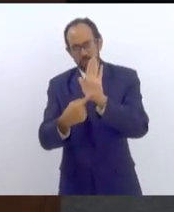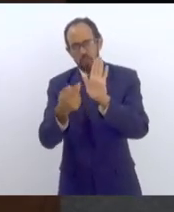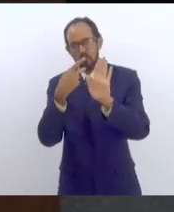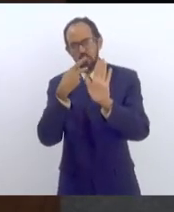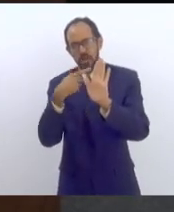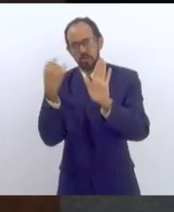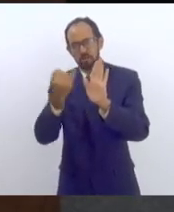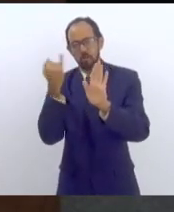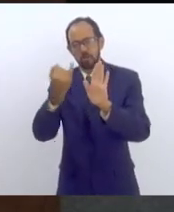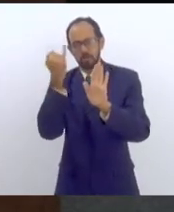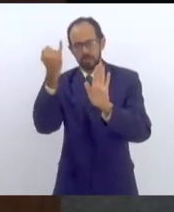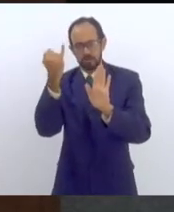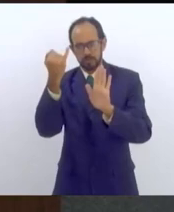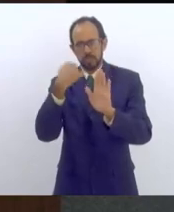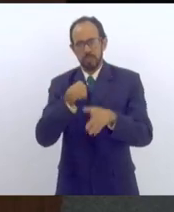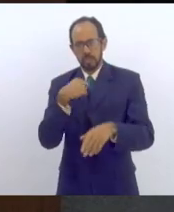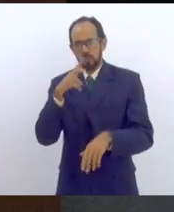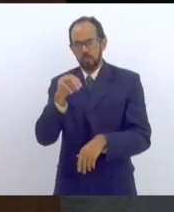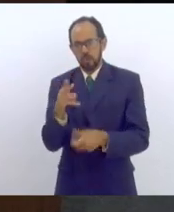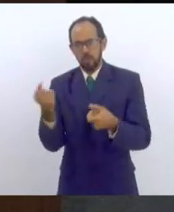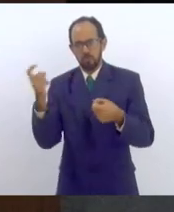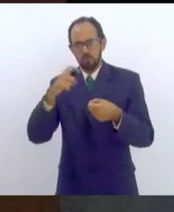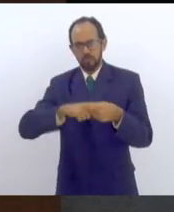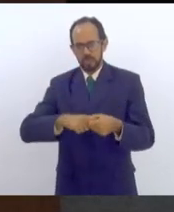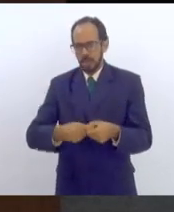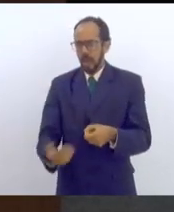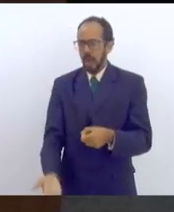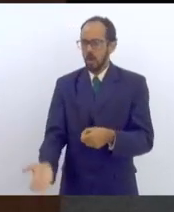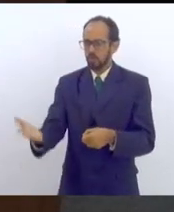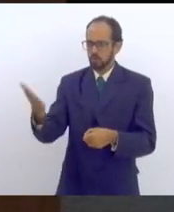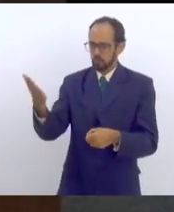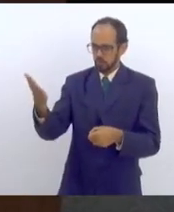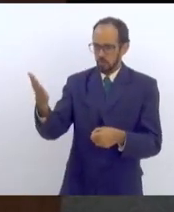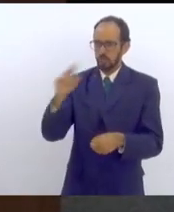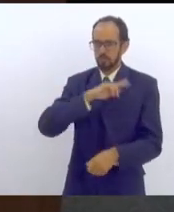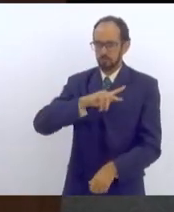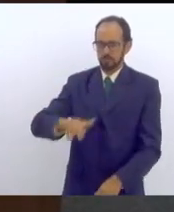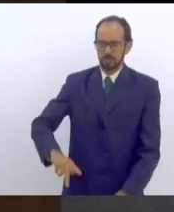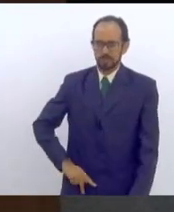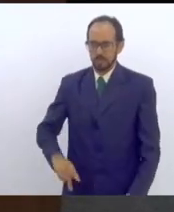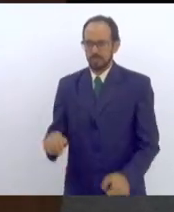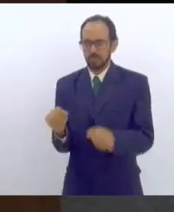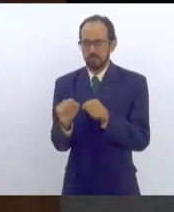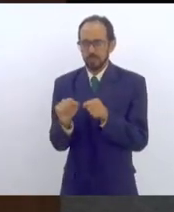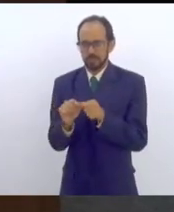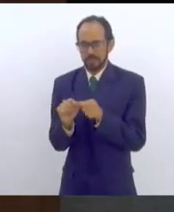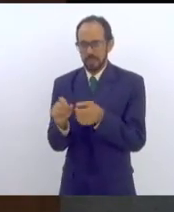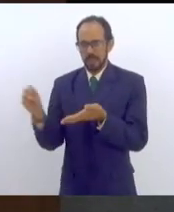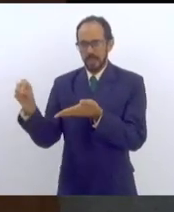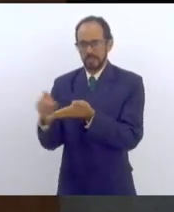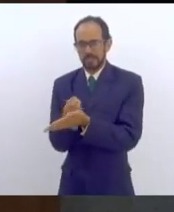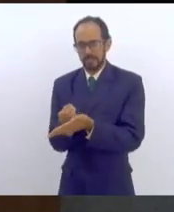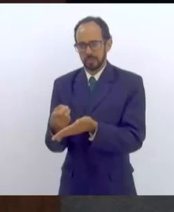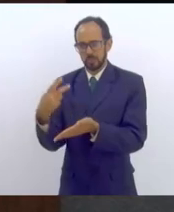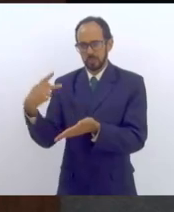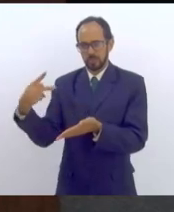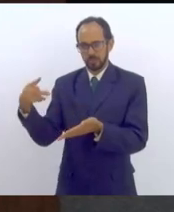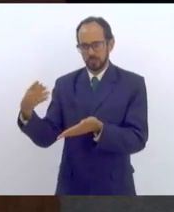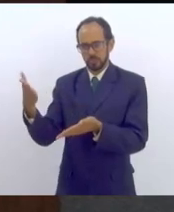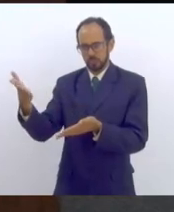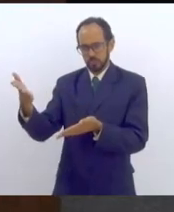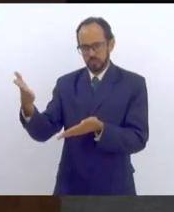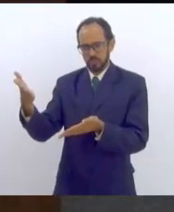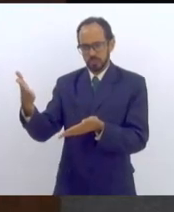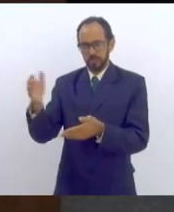importância. Inclusive, eu vou filiar a Vossa Excelência aí, vou subir e vou fazer a filiação, a assinatura da filiação de Vossa